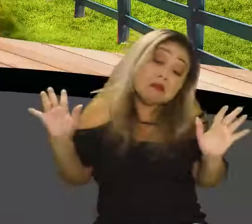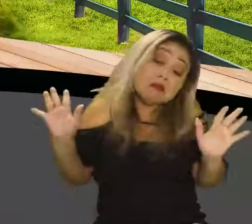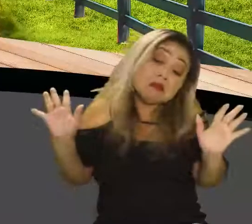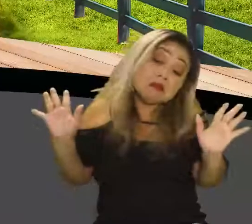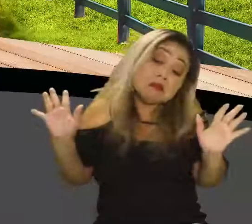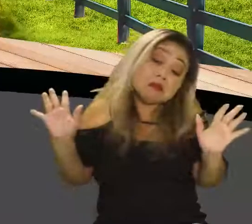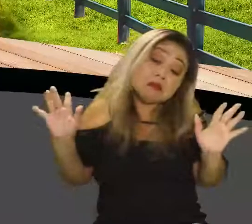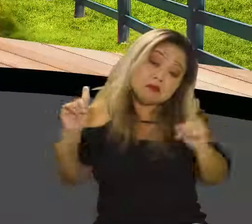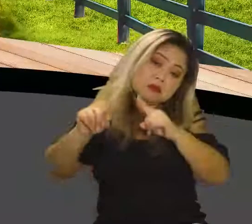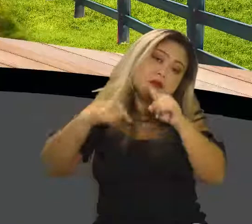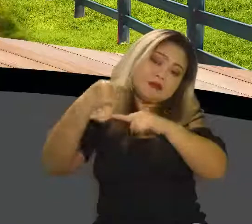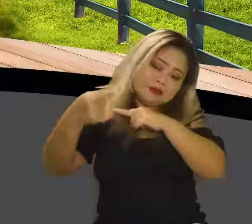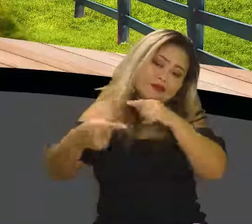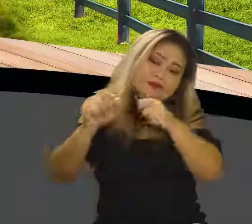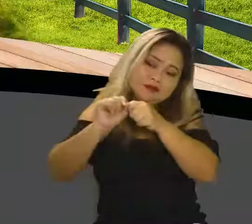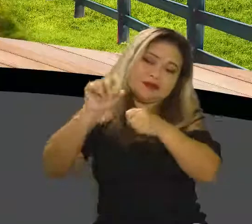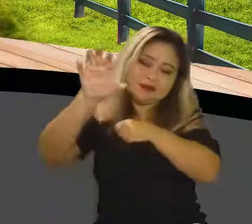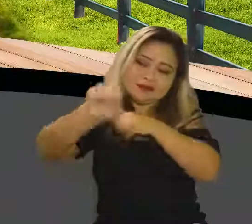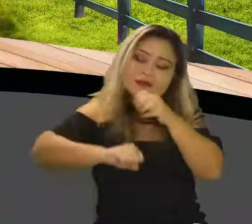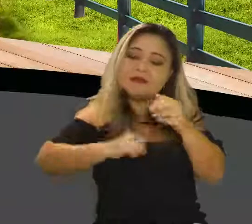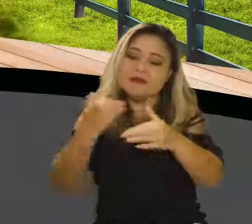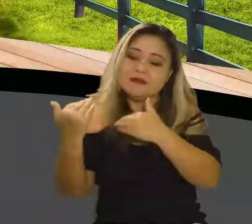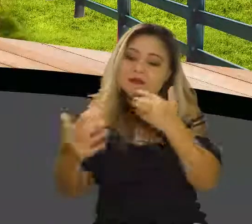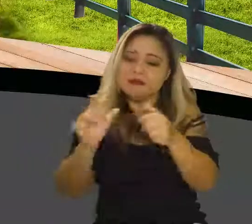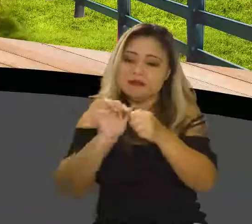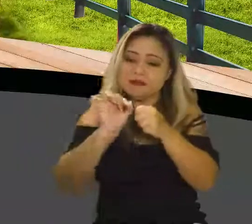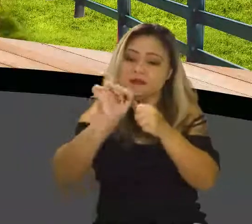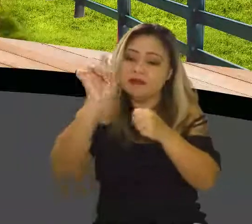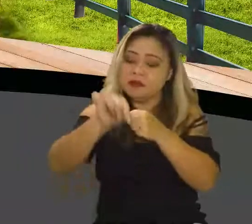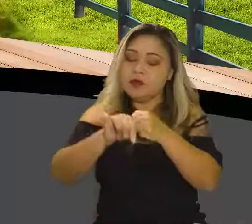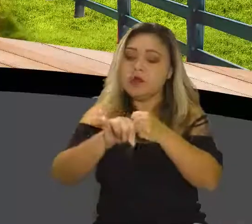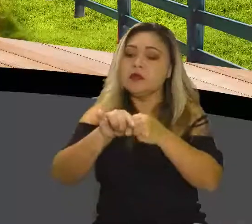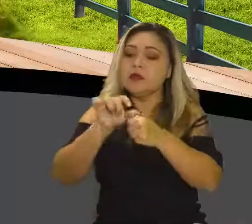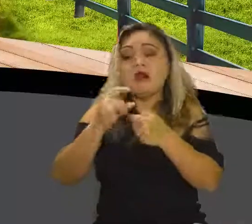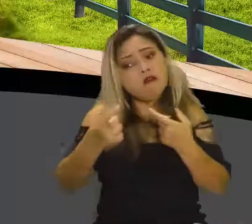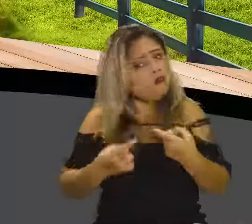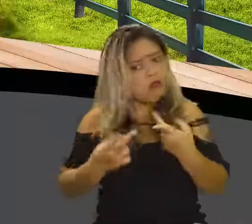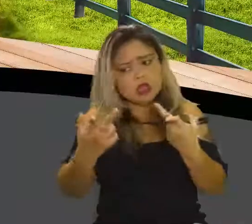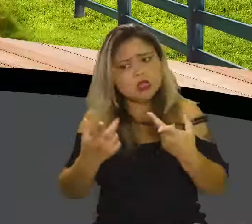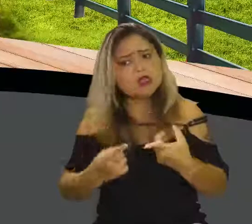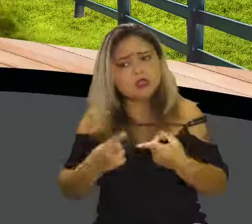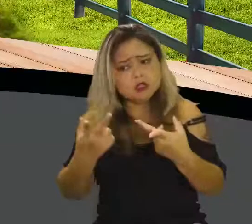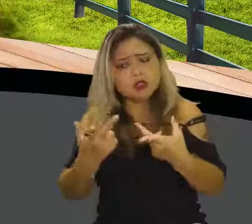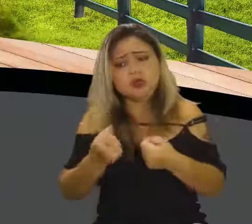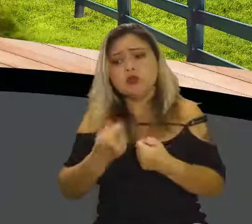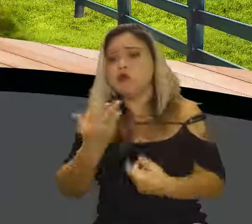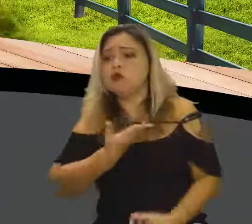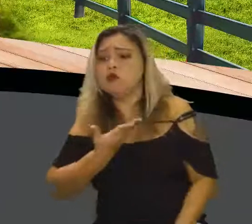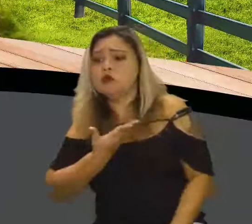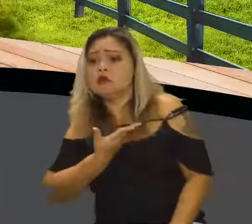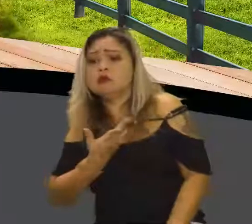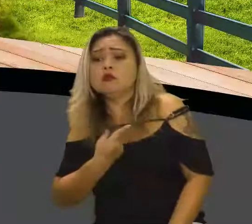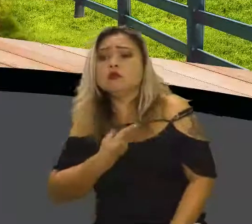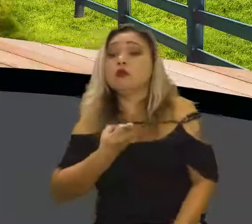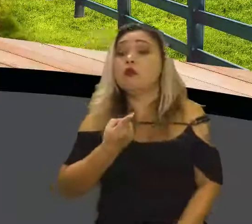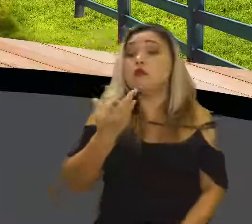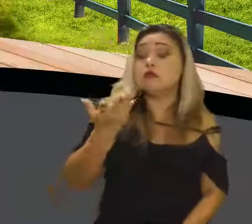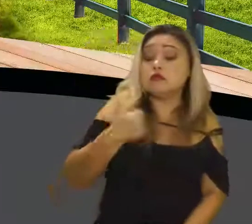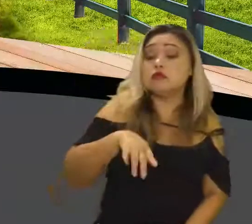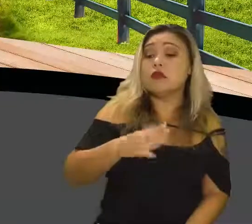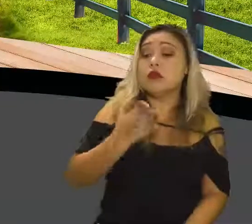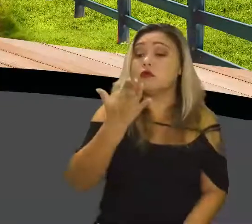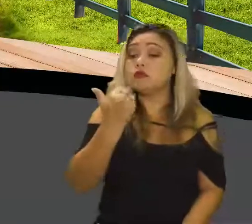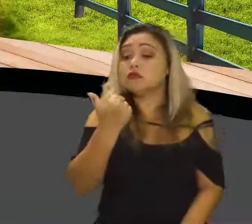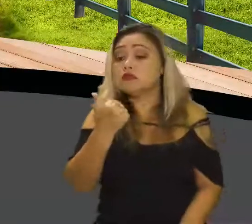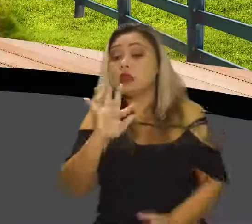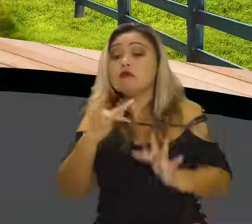Aí a gente vai ver no processo de abater codornas. Só que é assim, vende, gente. Vende para conhecido, vende para